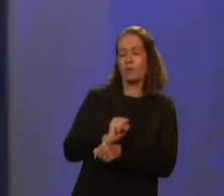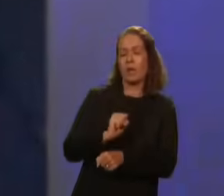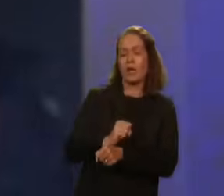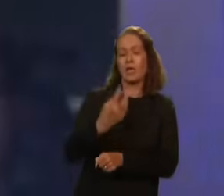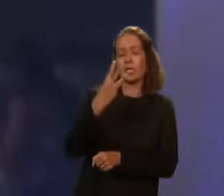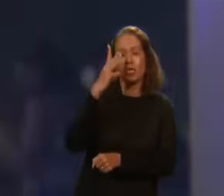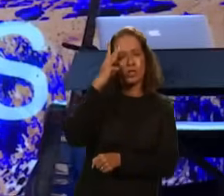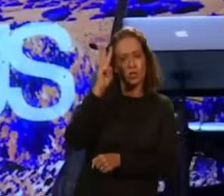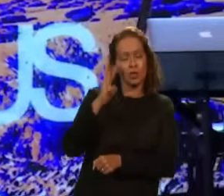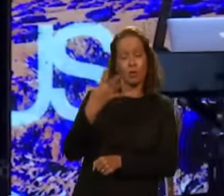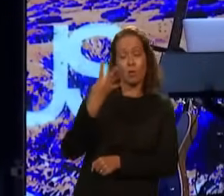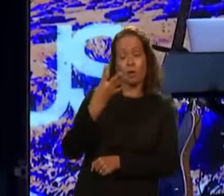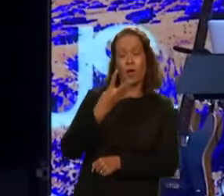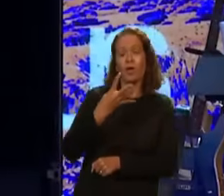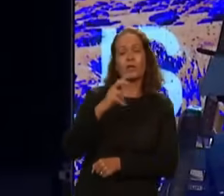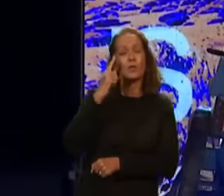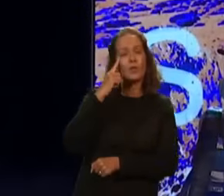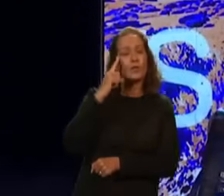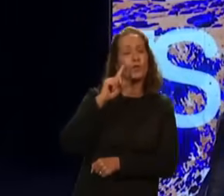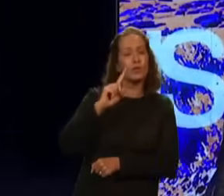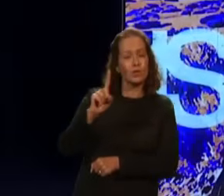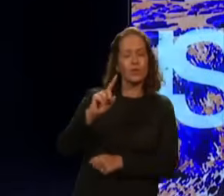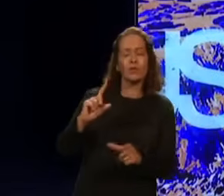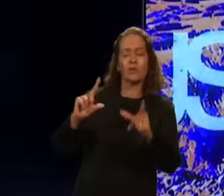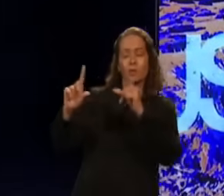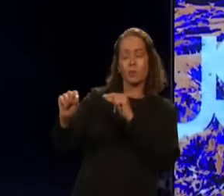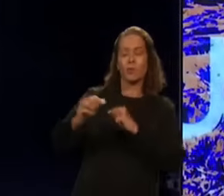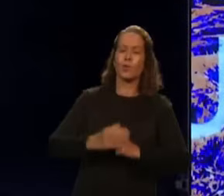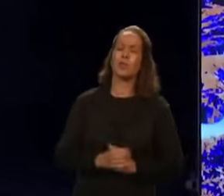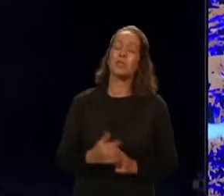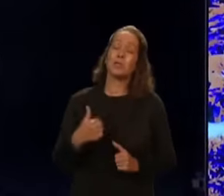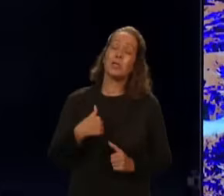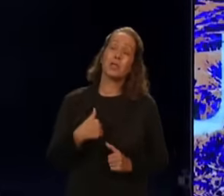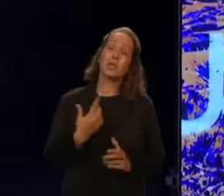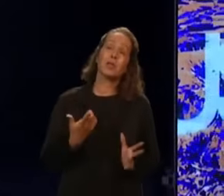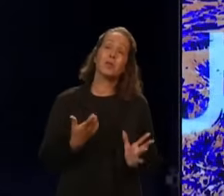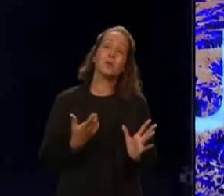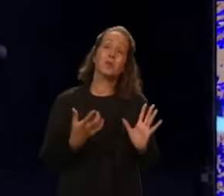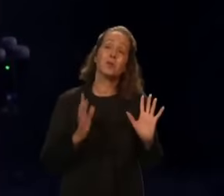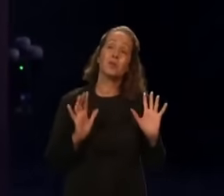alma ia embora. Então eu tenho comigo que Jesus